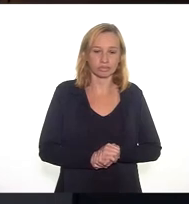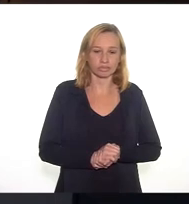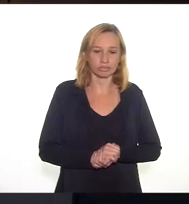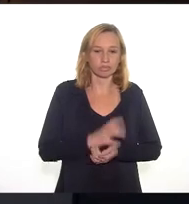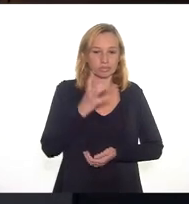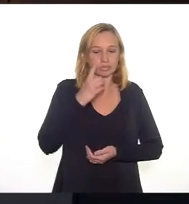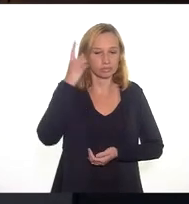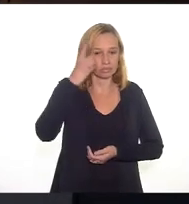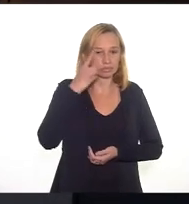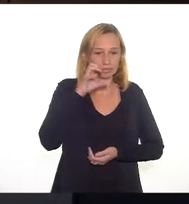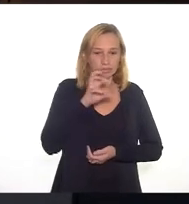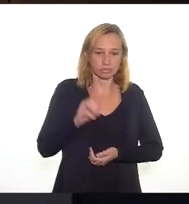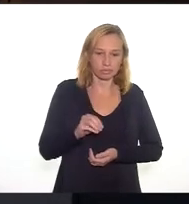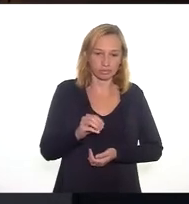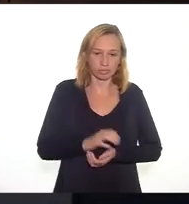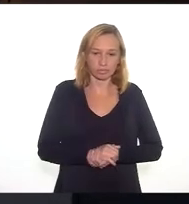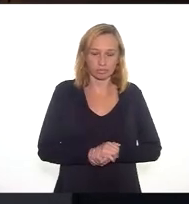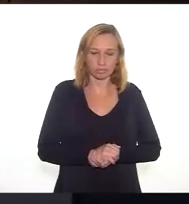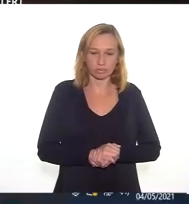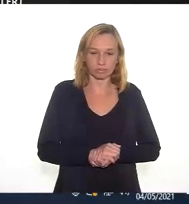Deputado Dionísio Lins.